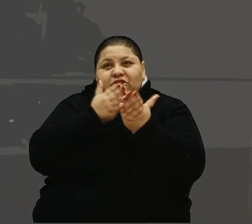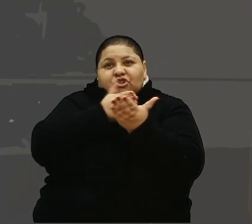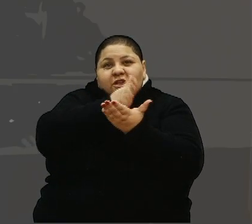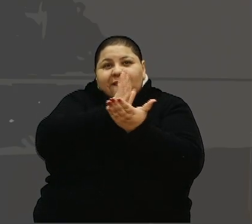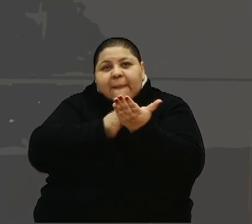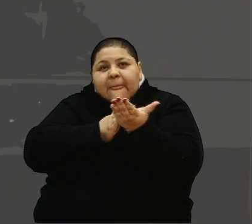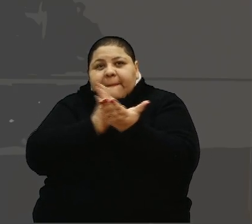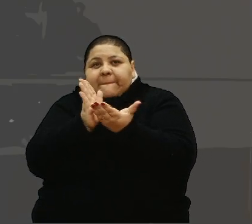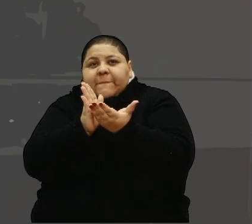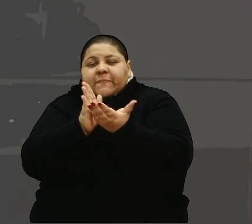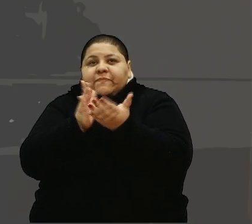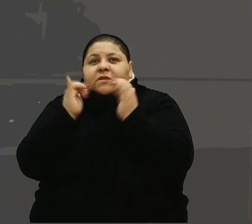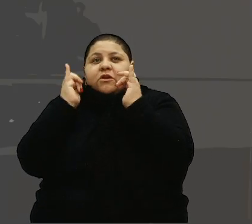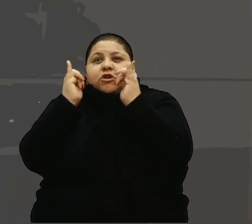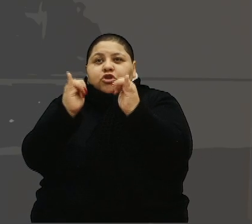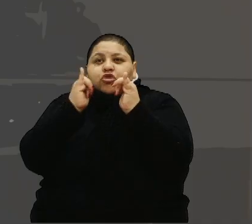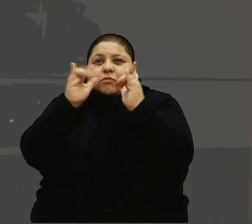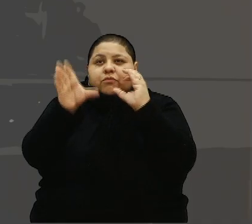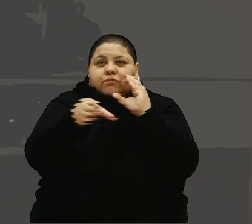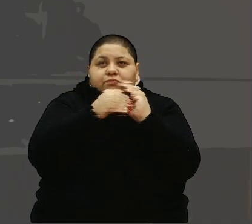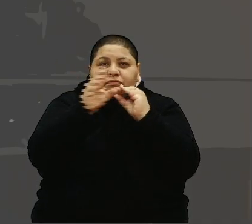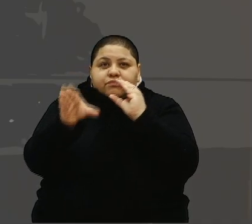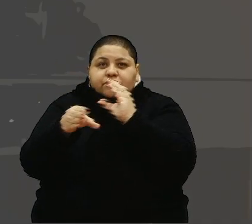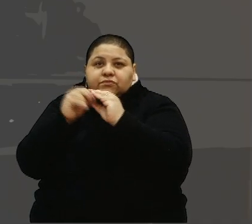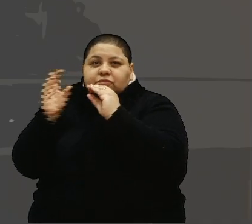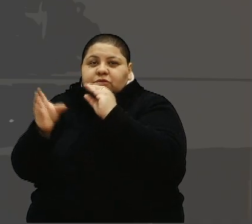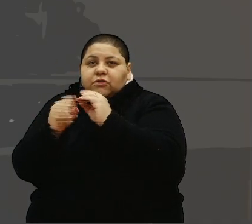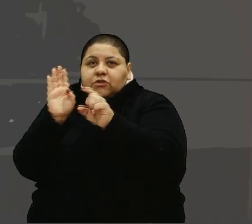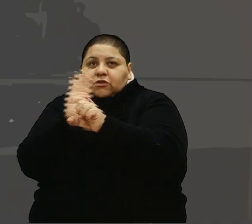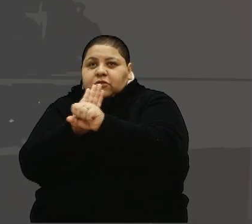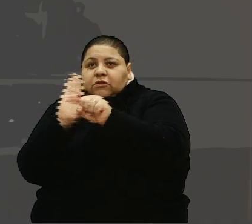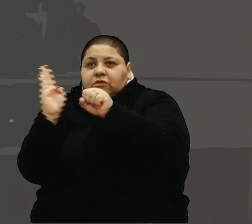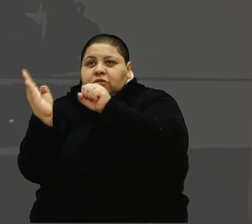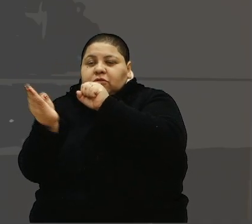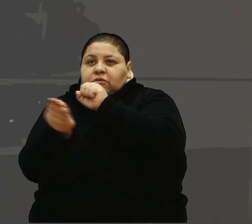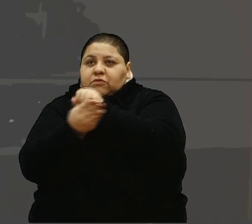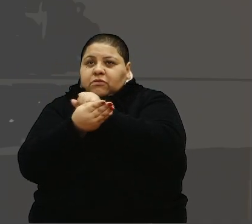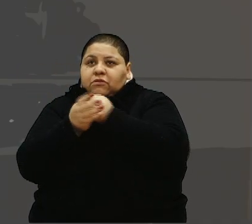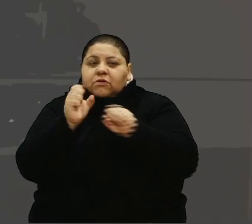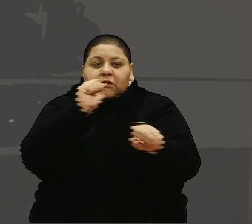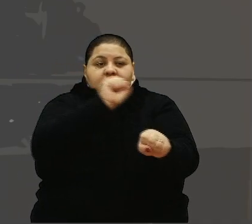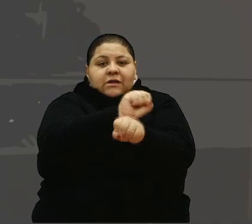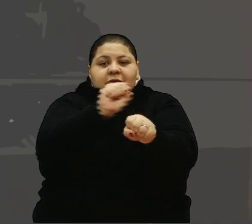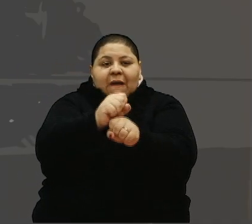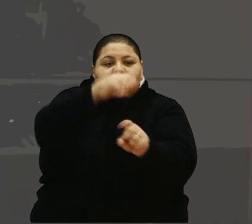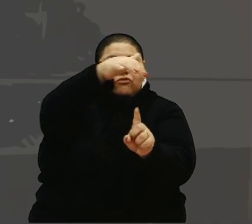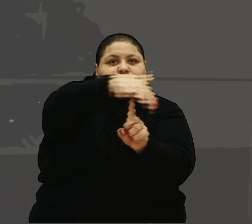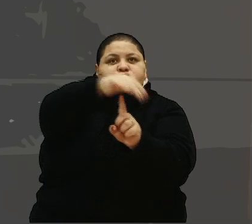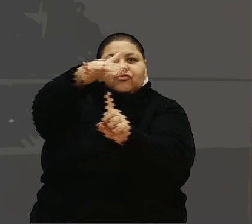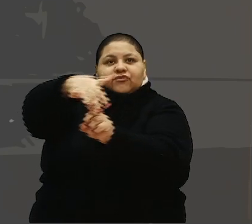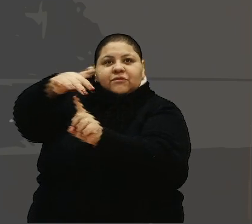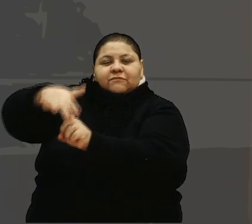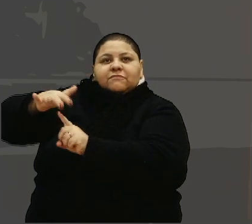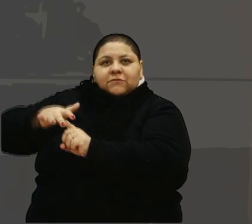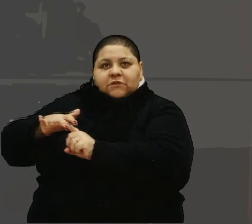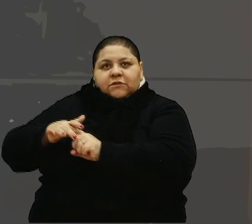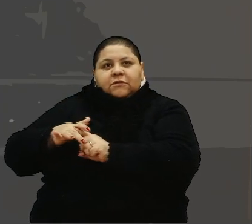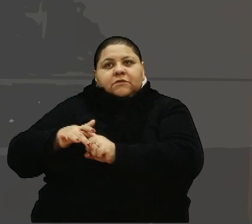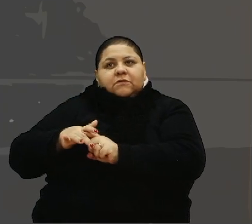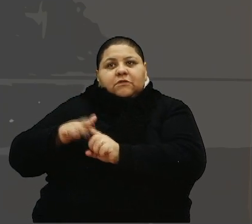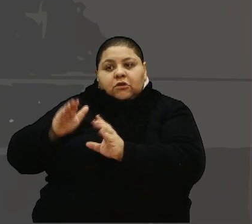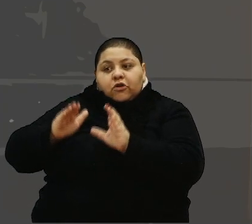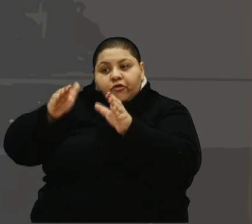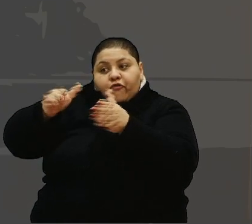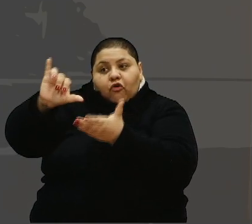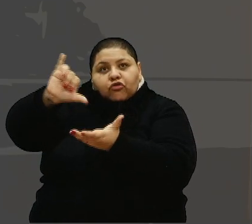de ônibus alimentador, que vêm dos bairros e param nas grandes estações, né? E se concentra